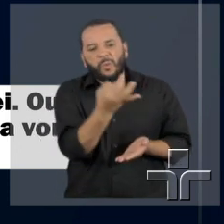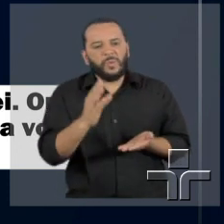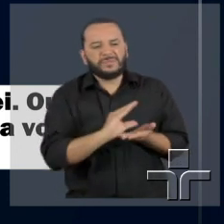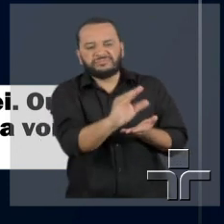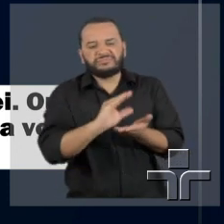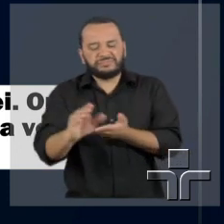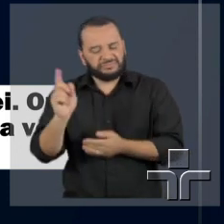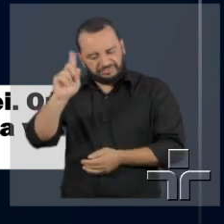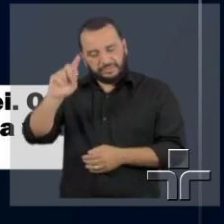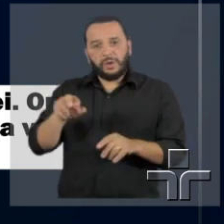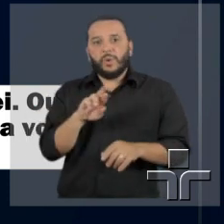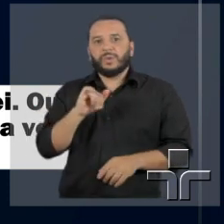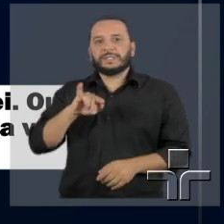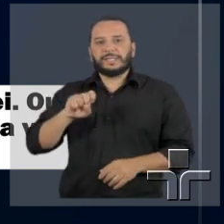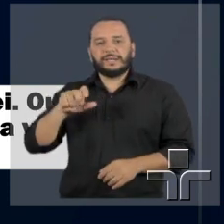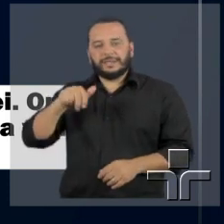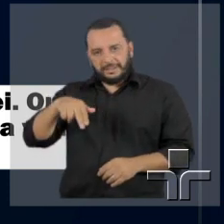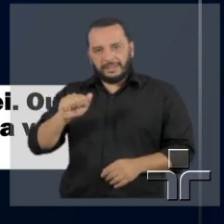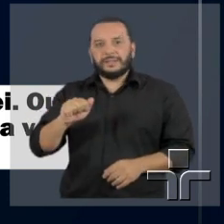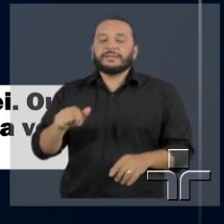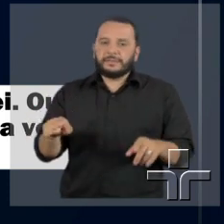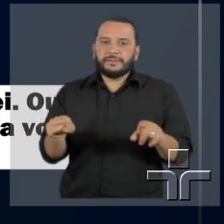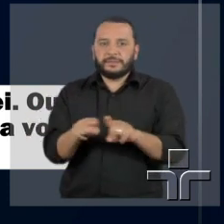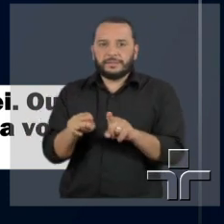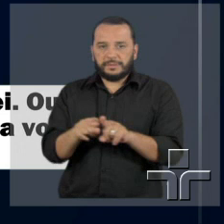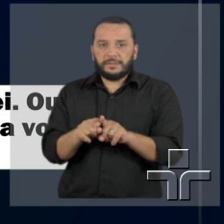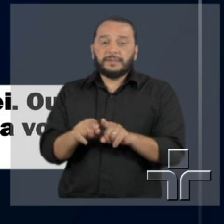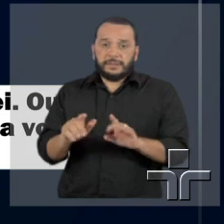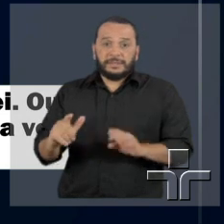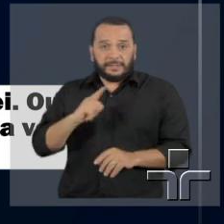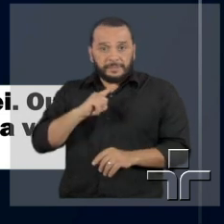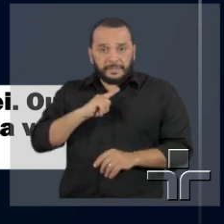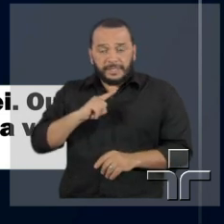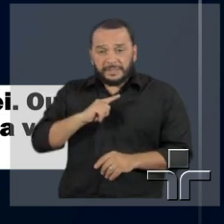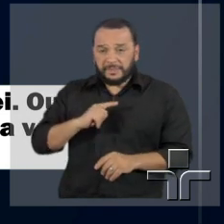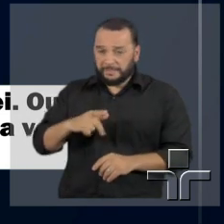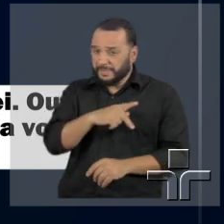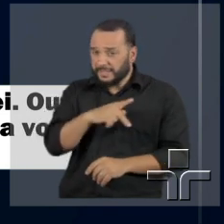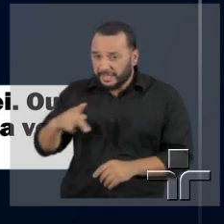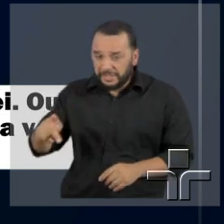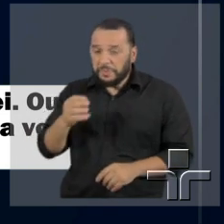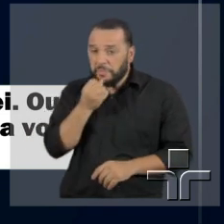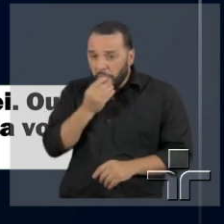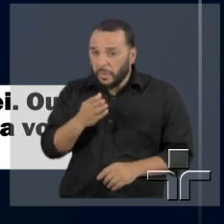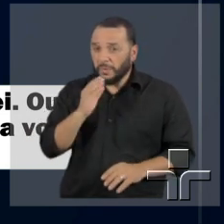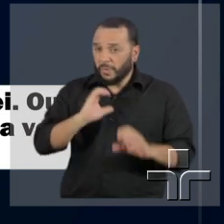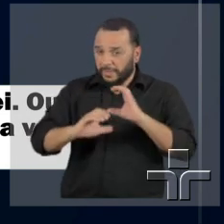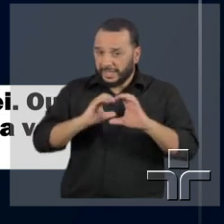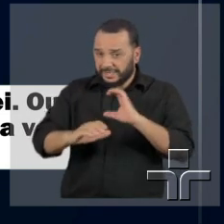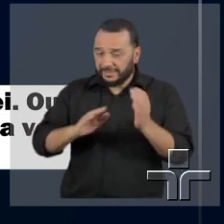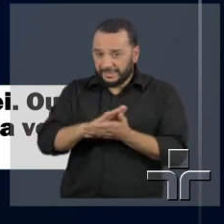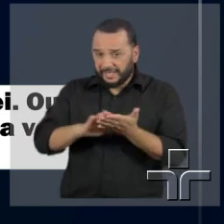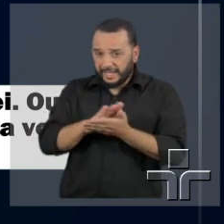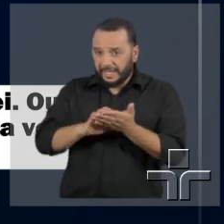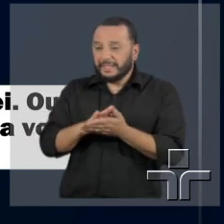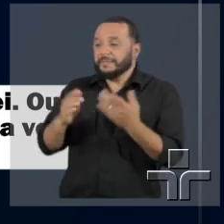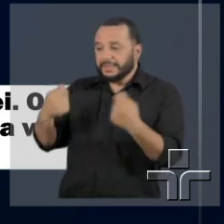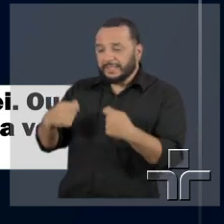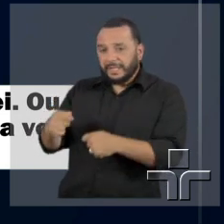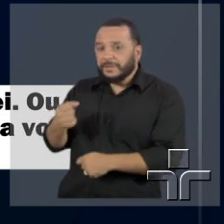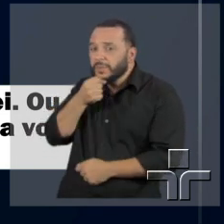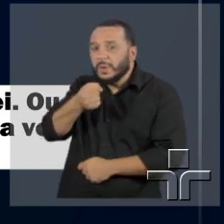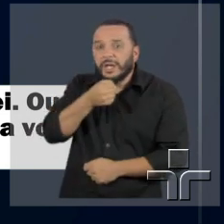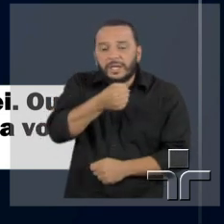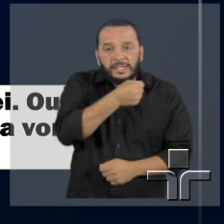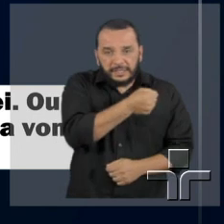produções. A Rosana Marques. Não é João censura. Marcelo, Não, agora um pouquinho. Não é se censura. o presidente não fosse bom na comunicação e dependência dos jornalistas, não